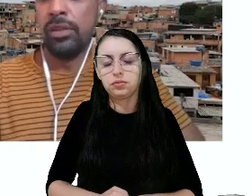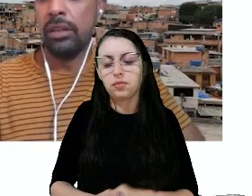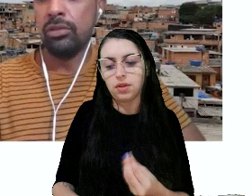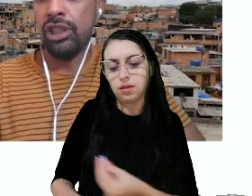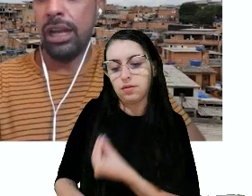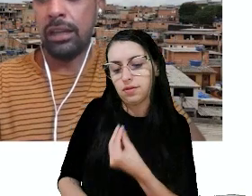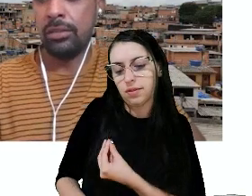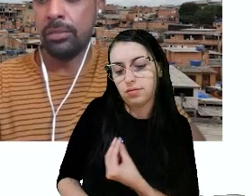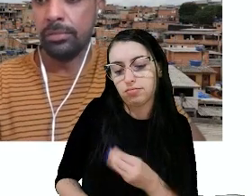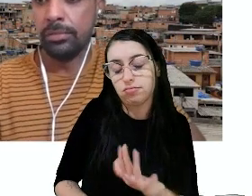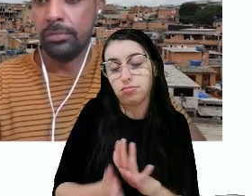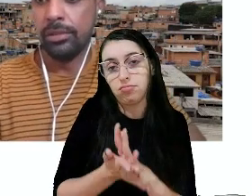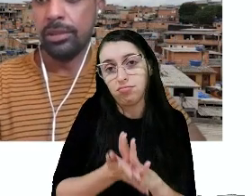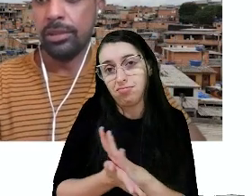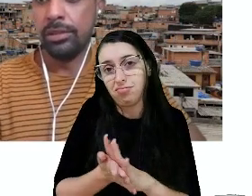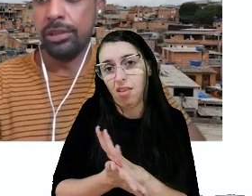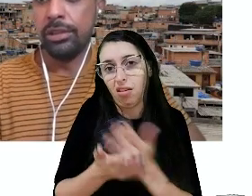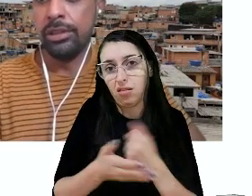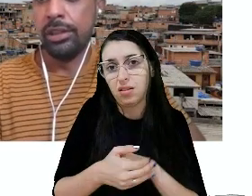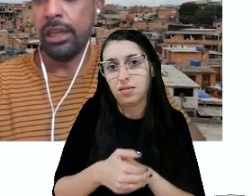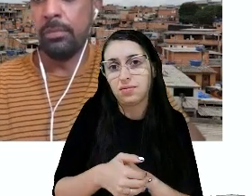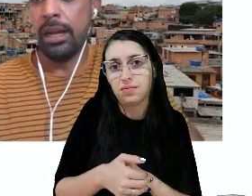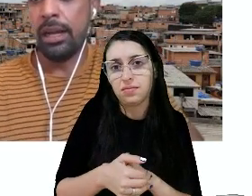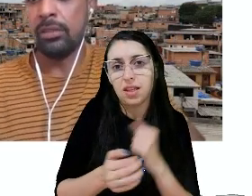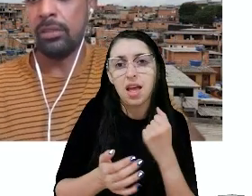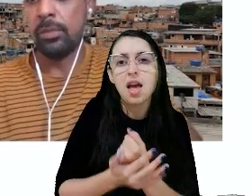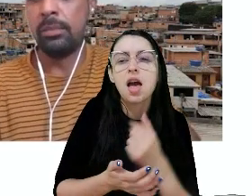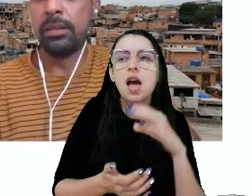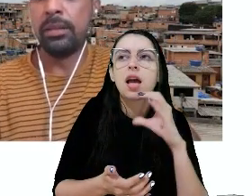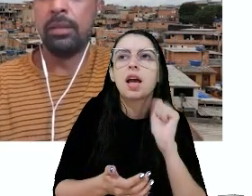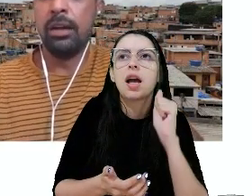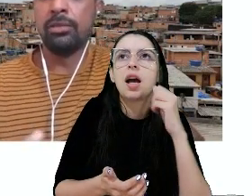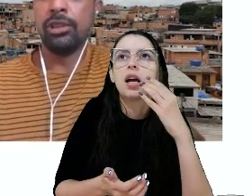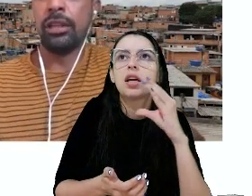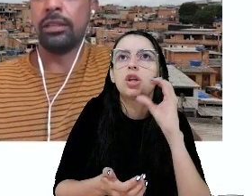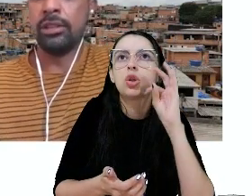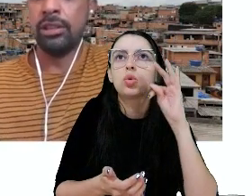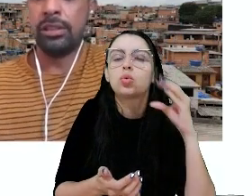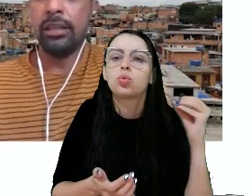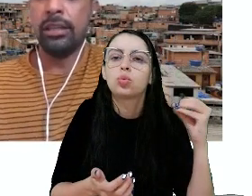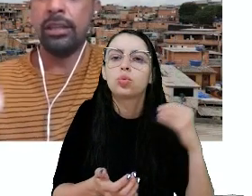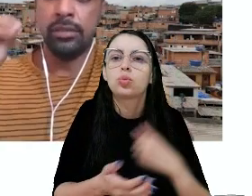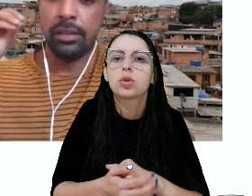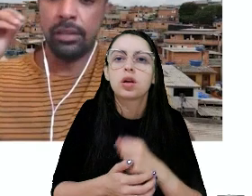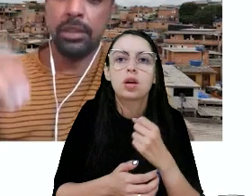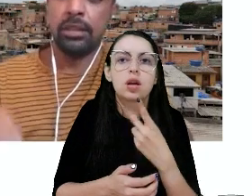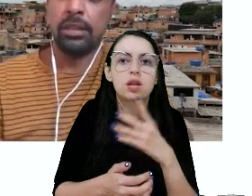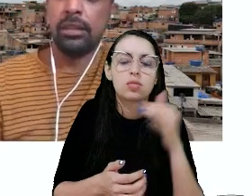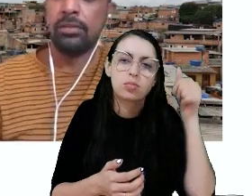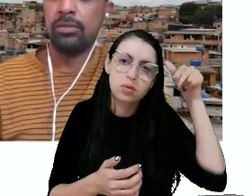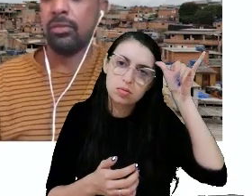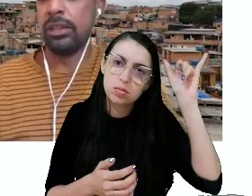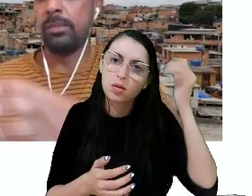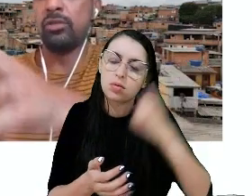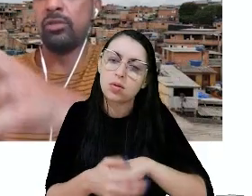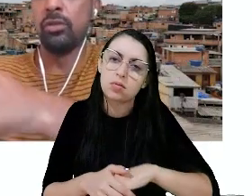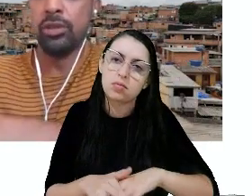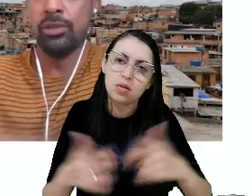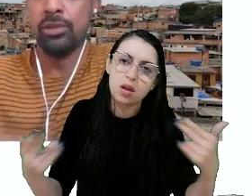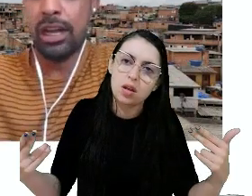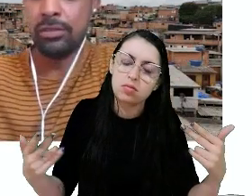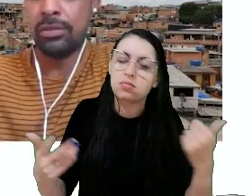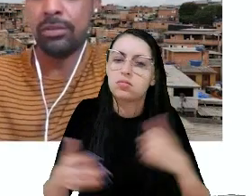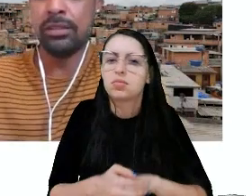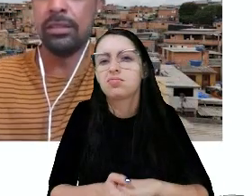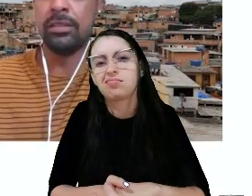estavam sobrevivendo de cacto, de queimar cacto para dar para animal, de extrair aquela vitamina que tem dentro de uma espécie de um